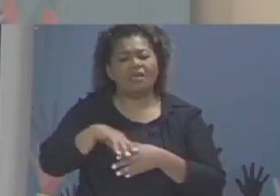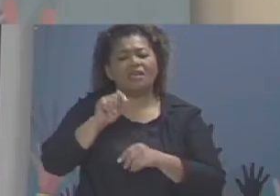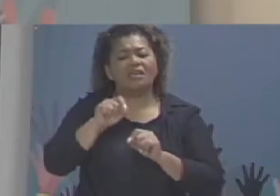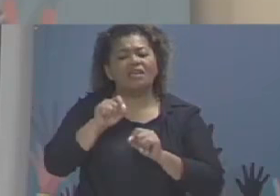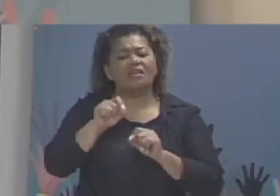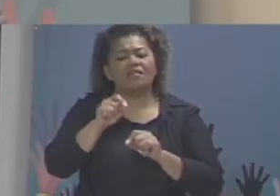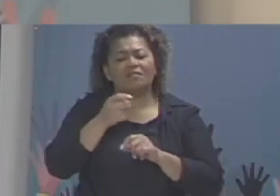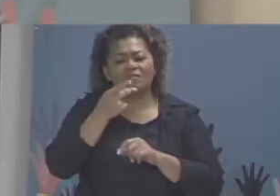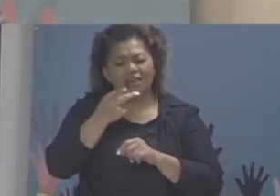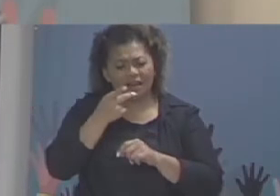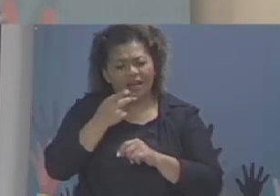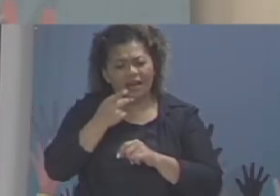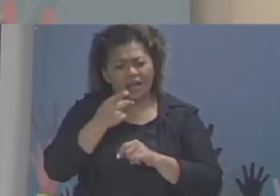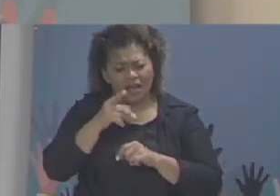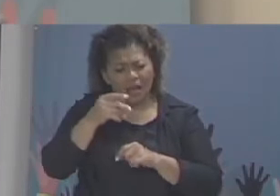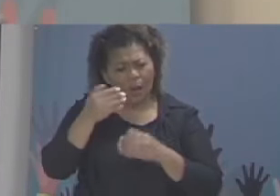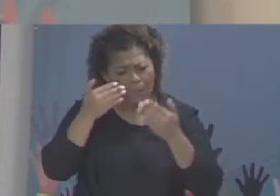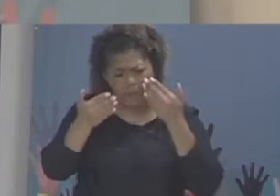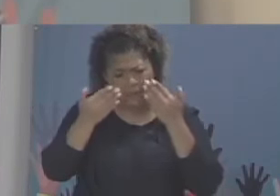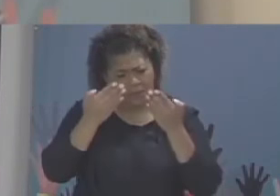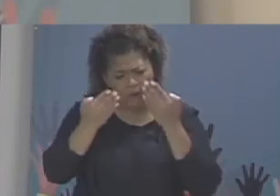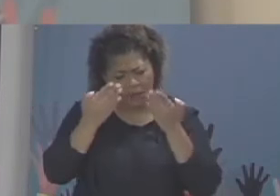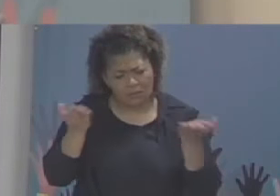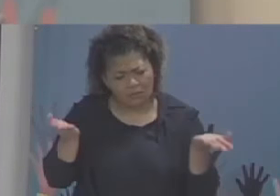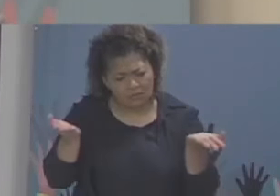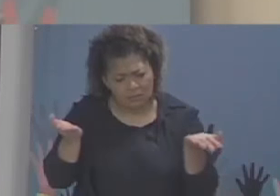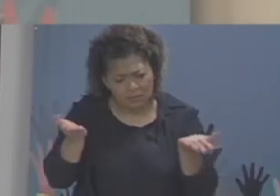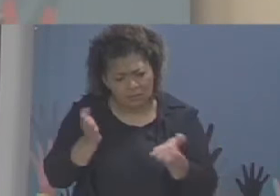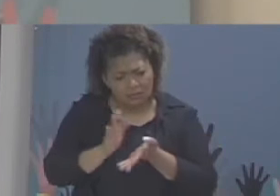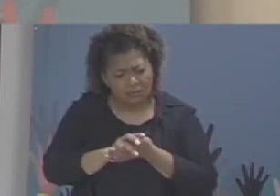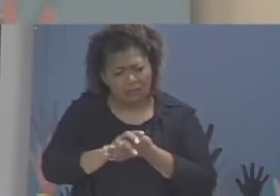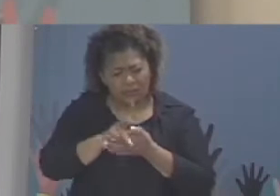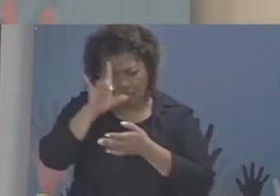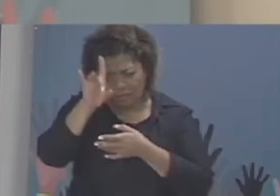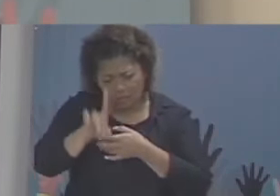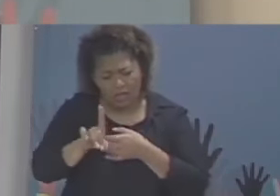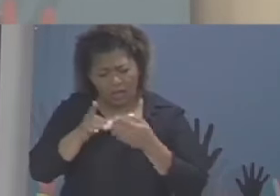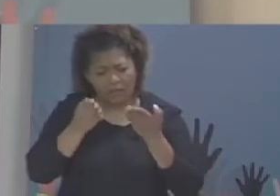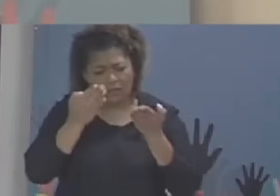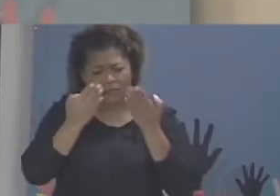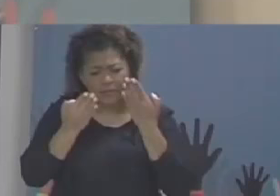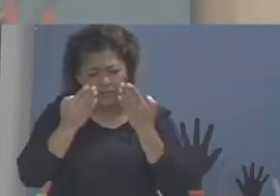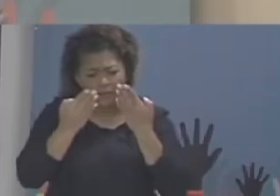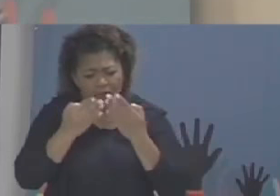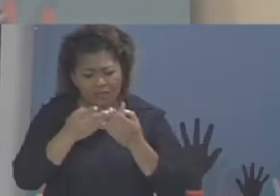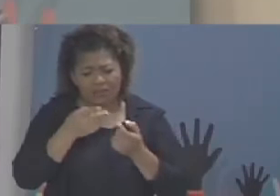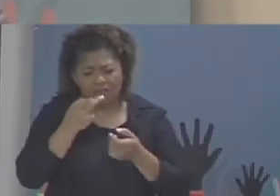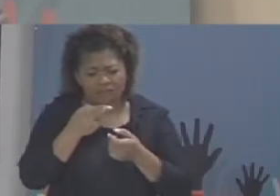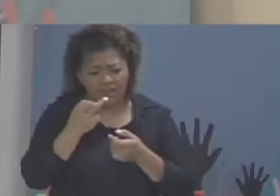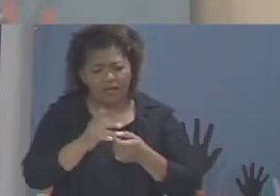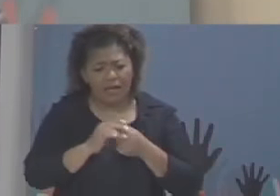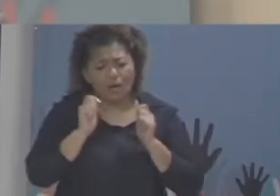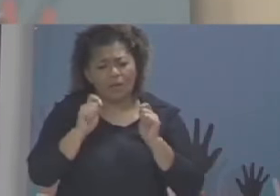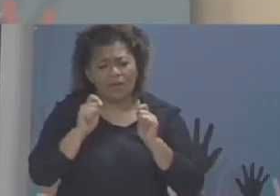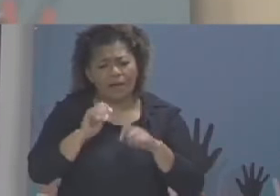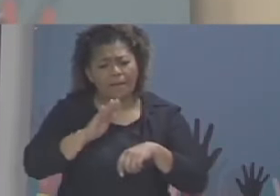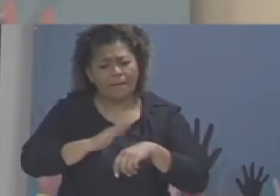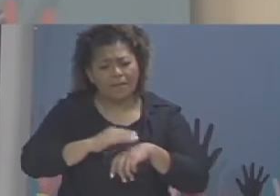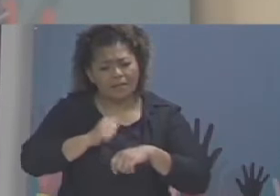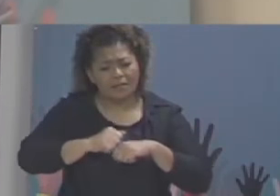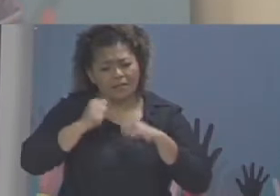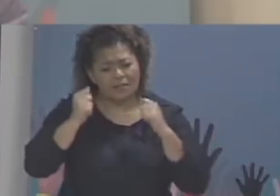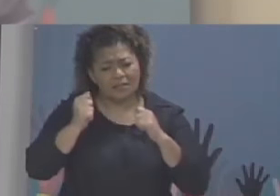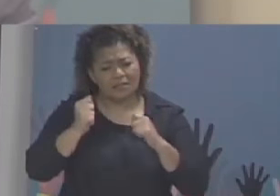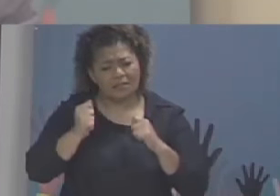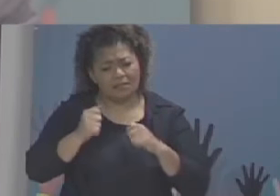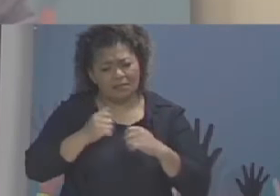Brasil, porque justamente nós iremos inaugurar esse primeiro fórum de práticas, limitações e alcances que a psicologia brasileira tem.